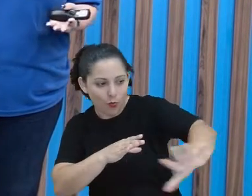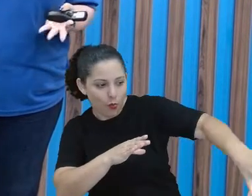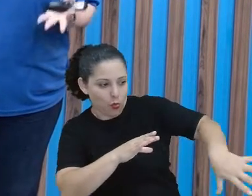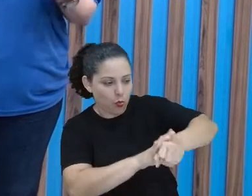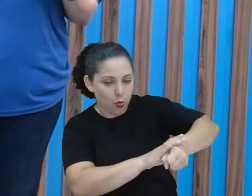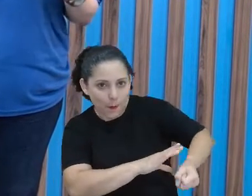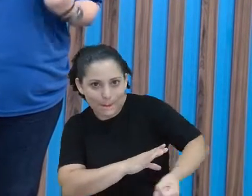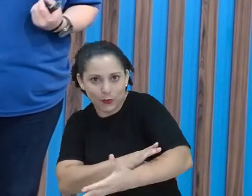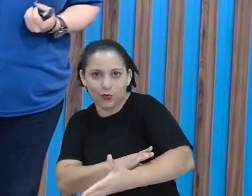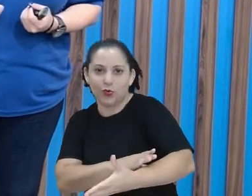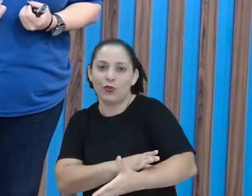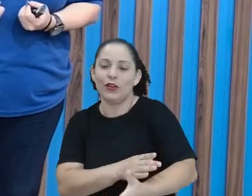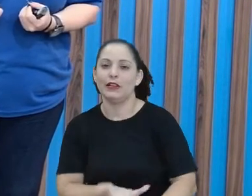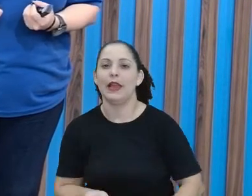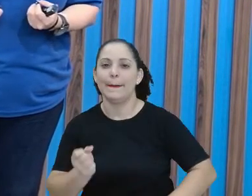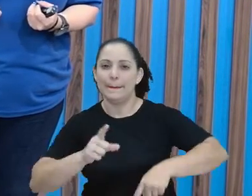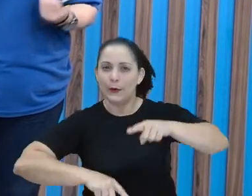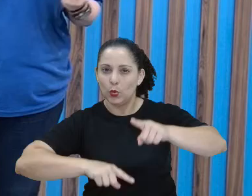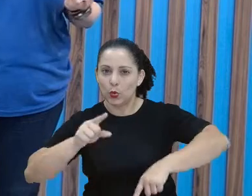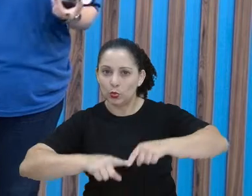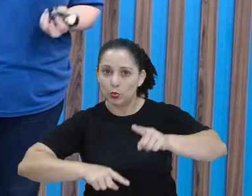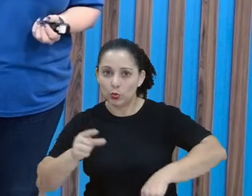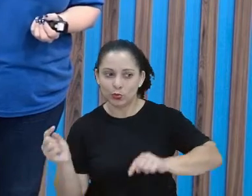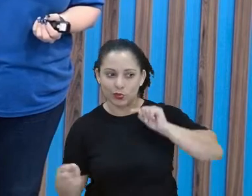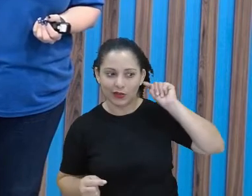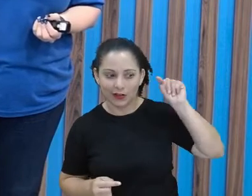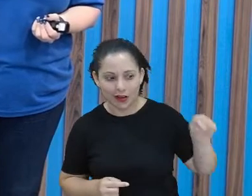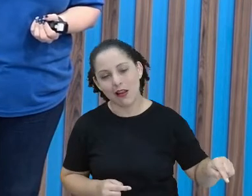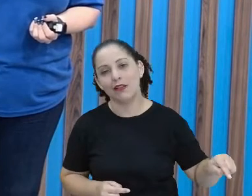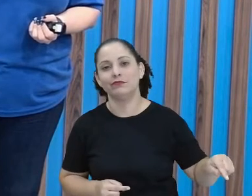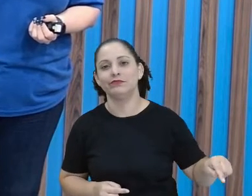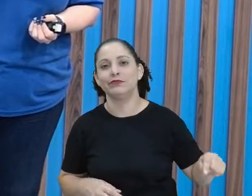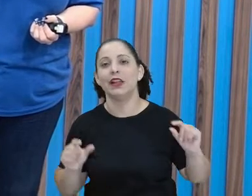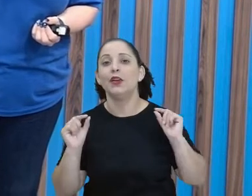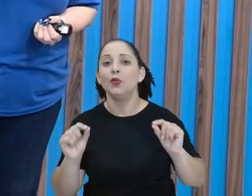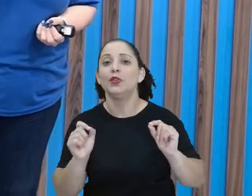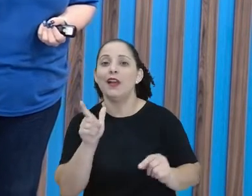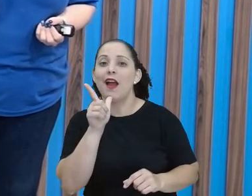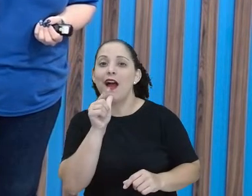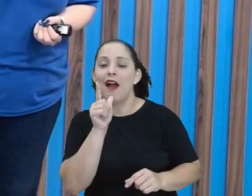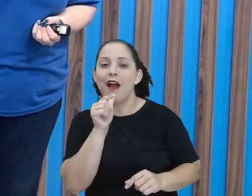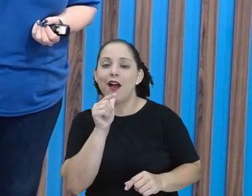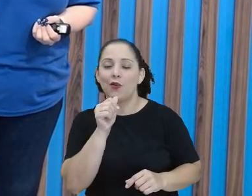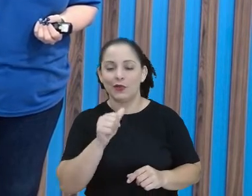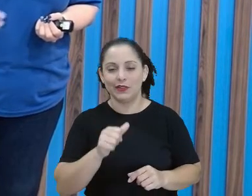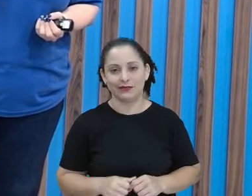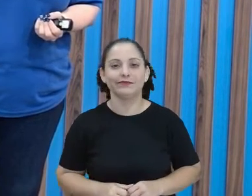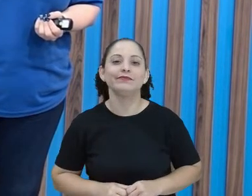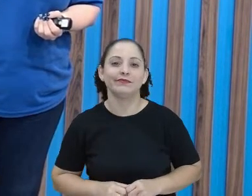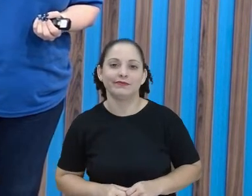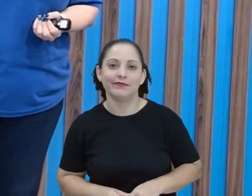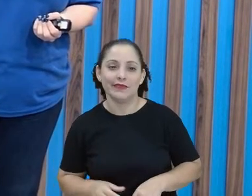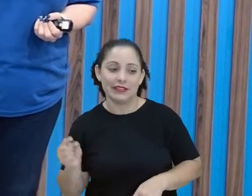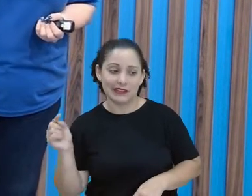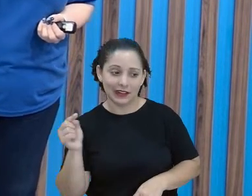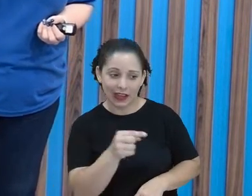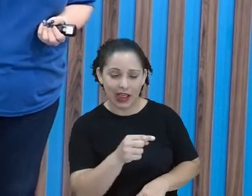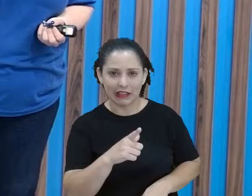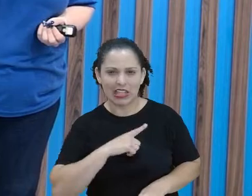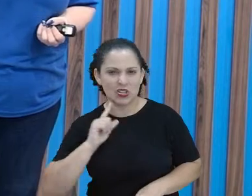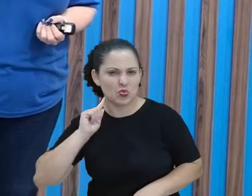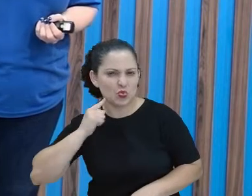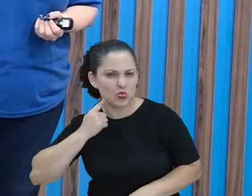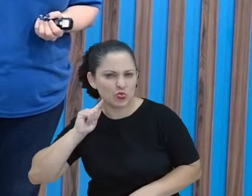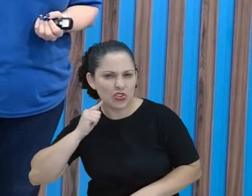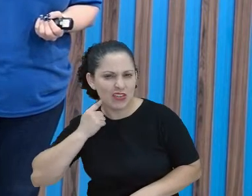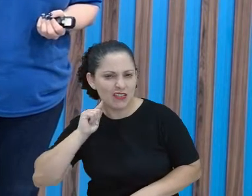Até porque o produto que vem do manancial, o produto mais importante ali é a água, né? Se tem alguma contaminação